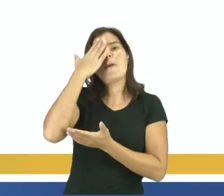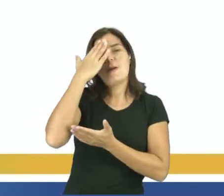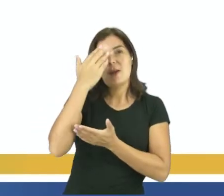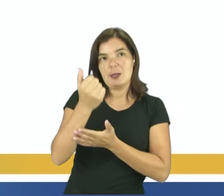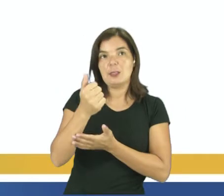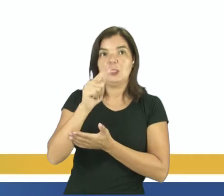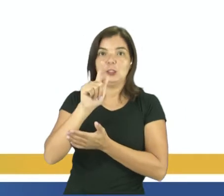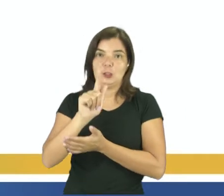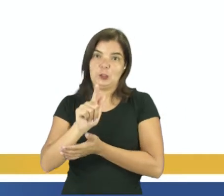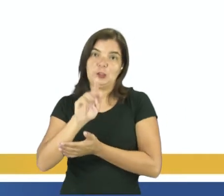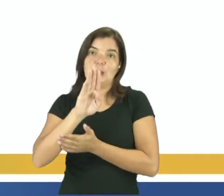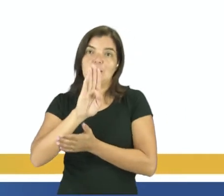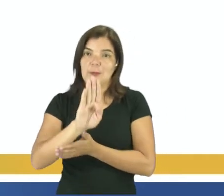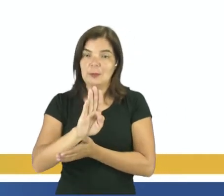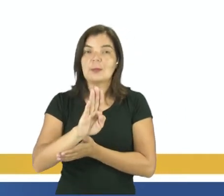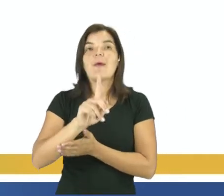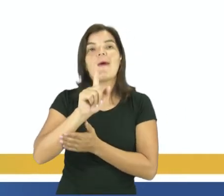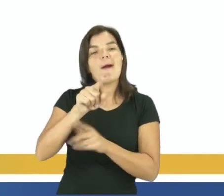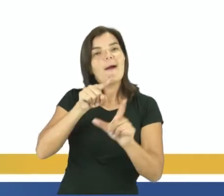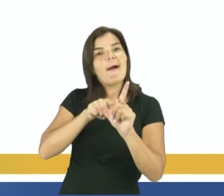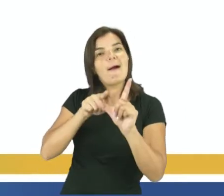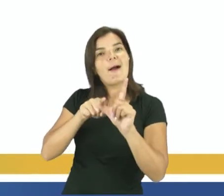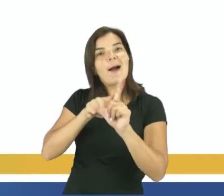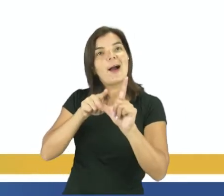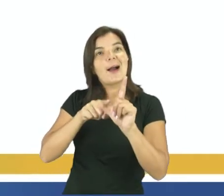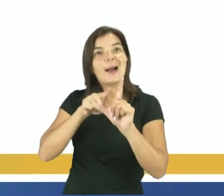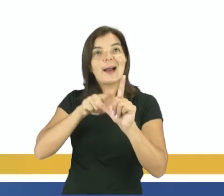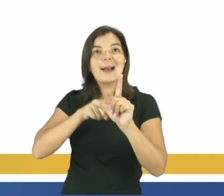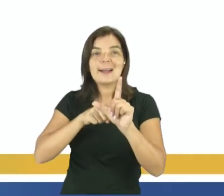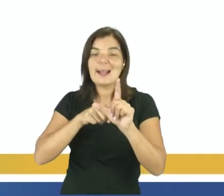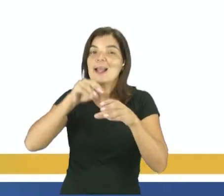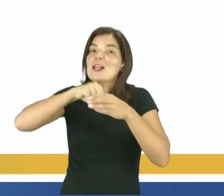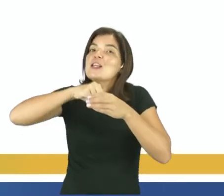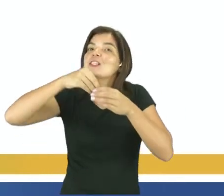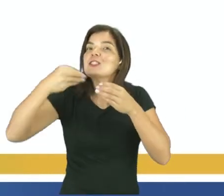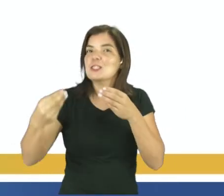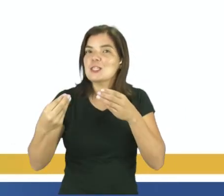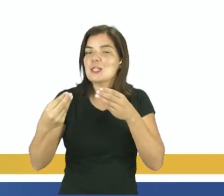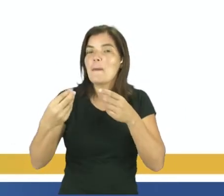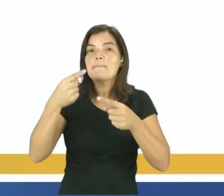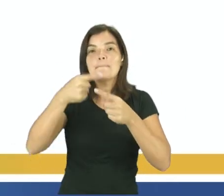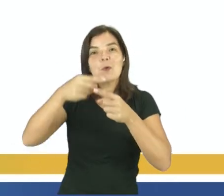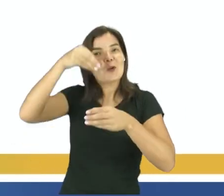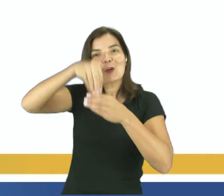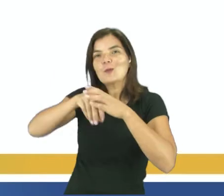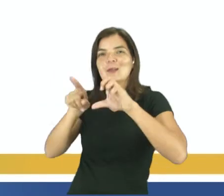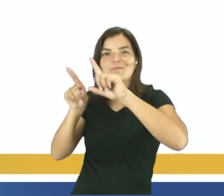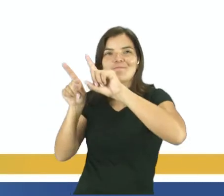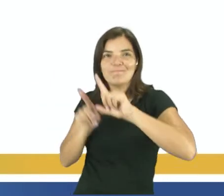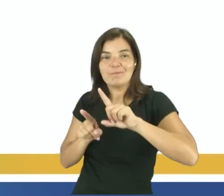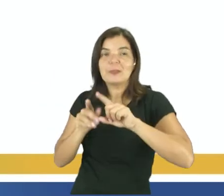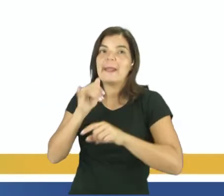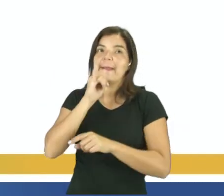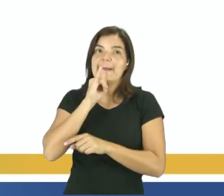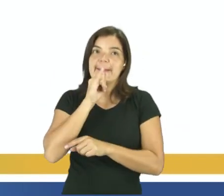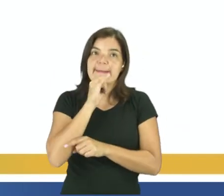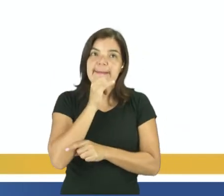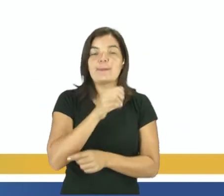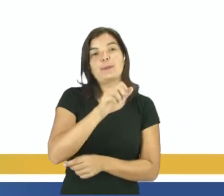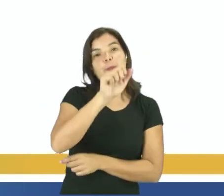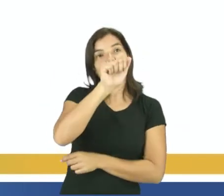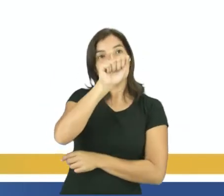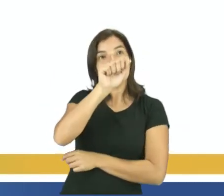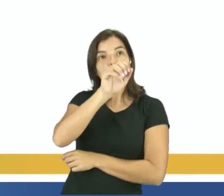que G e B são ângulos colaterais, o quê? Externos. D e E, por exemplo, são